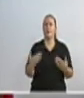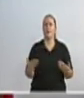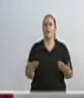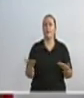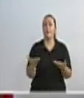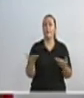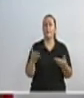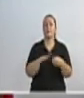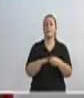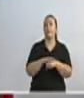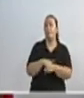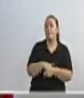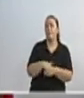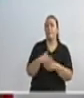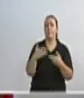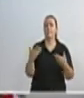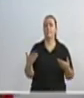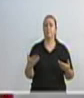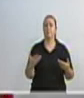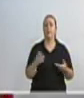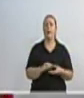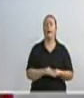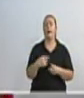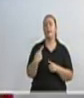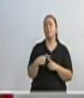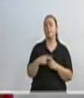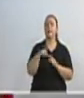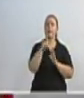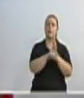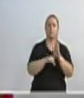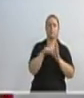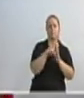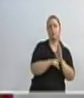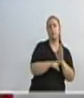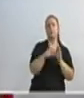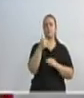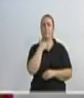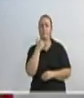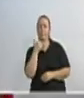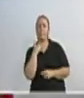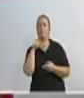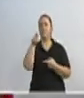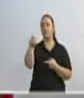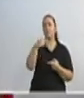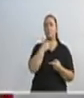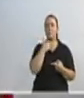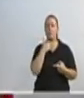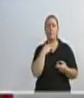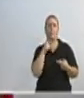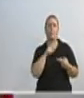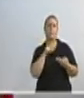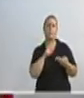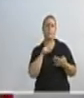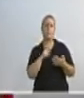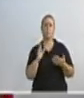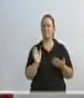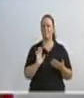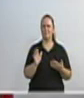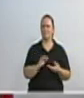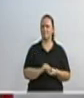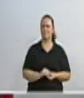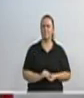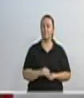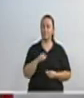nesta noite, só porque a legislação não pode, ou aquilo não pode ser. Existe dinheiro no